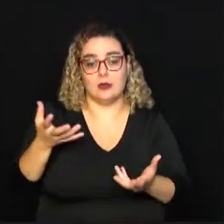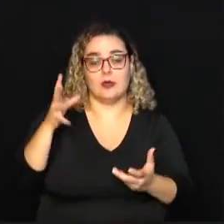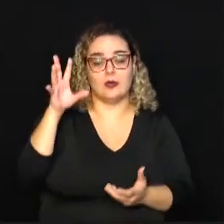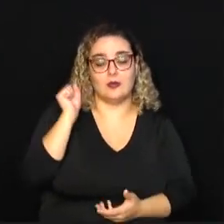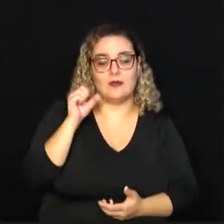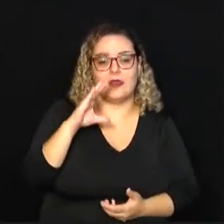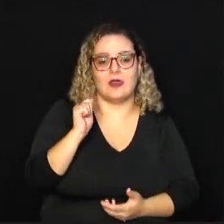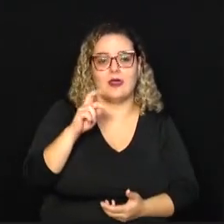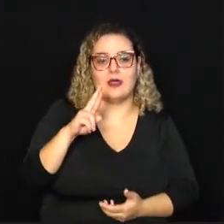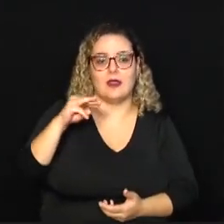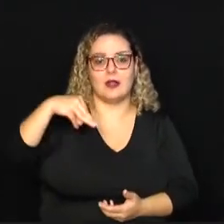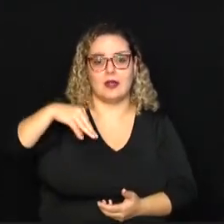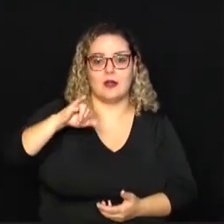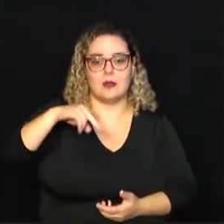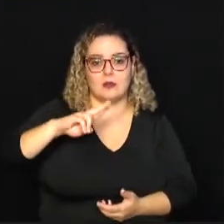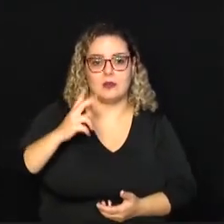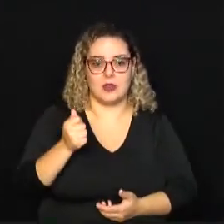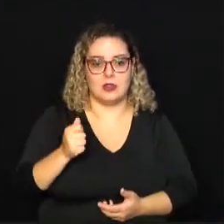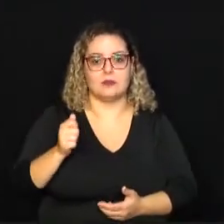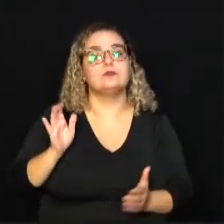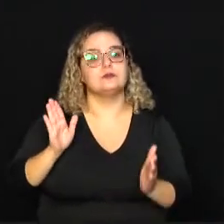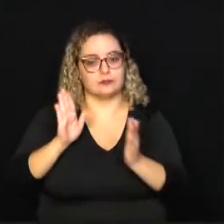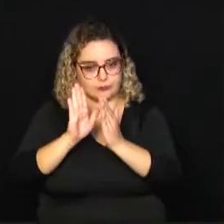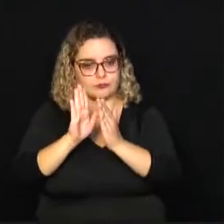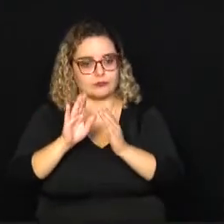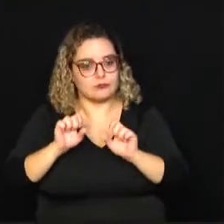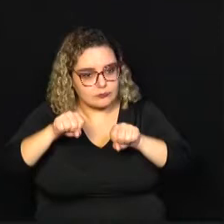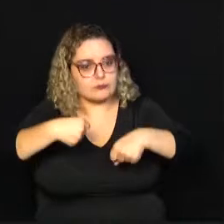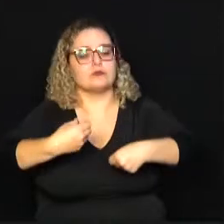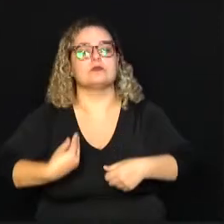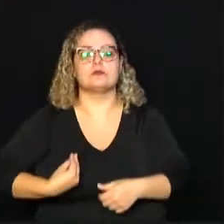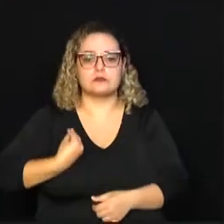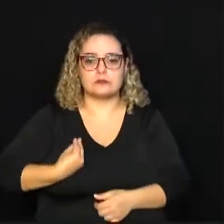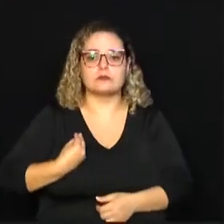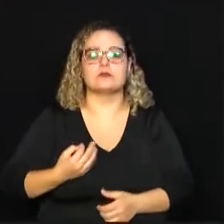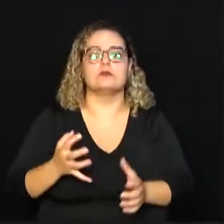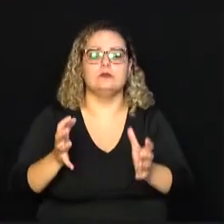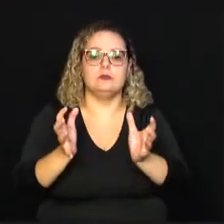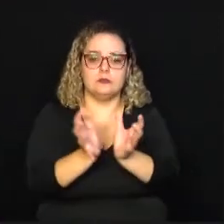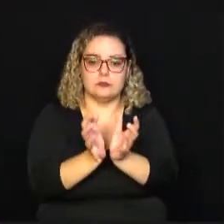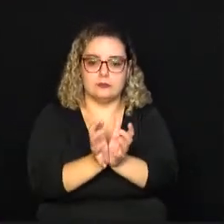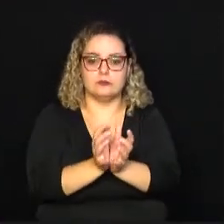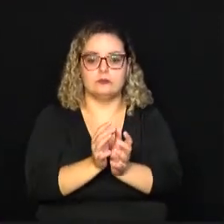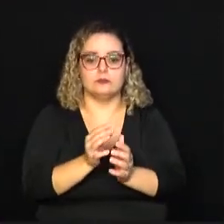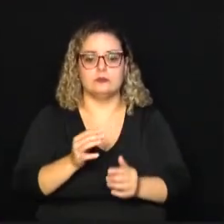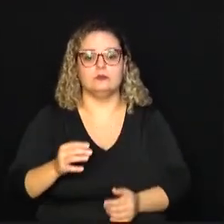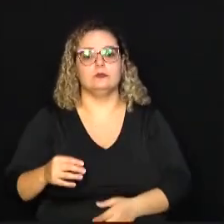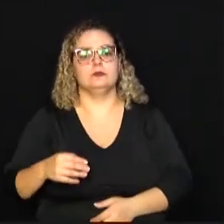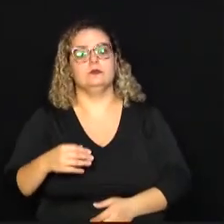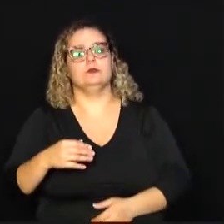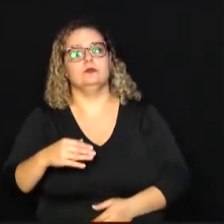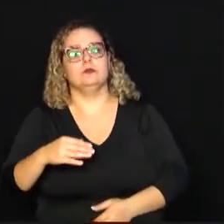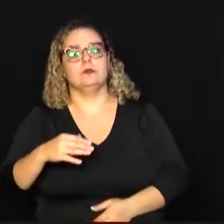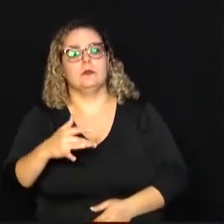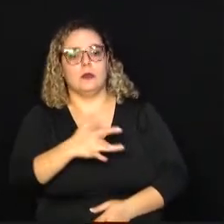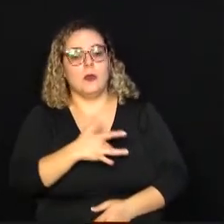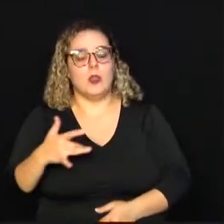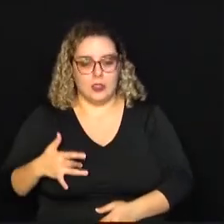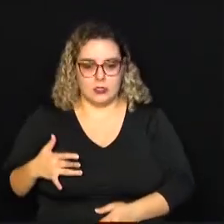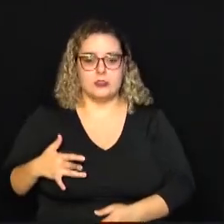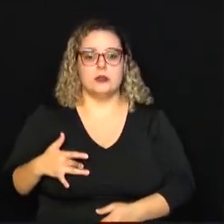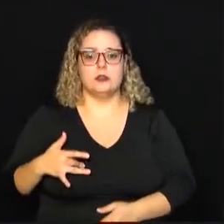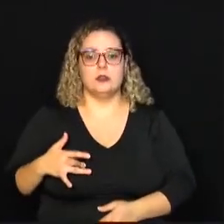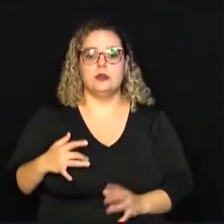e parabéns à Frente em Defesa da Vida que tá atuando, ao Conselho Municipal de Saúde e a todos os profissionais de saúde que estão atuando